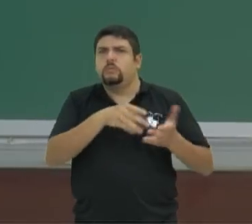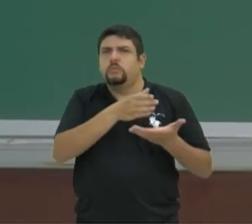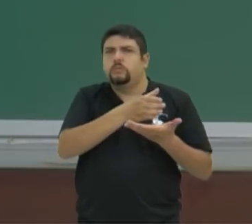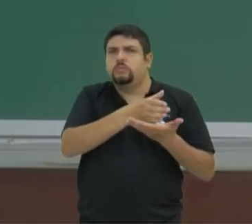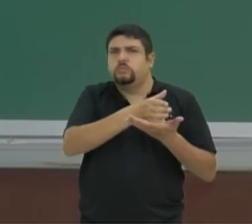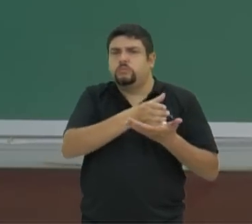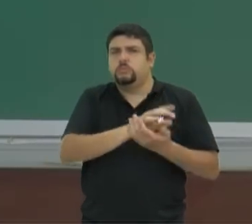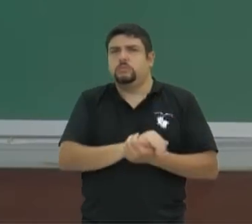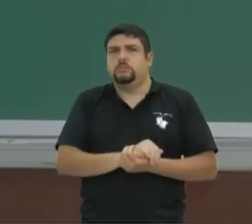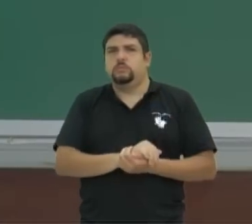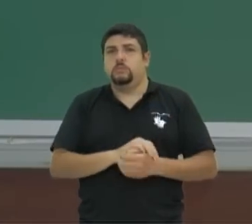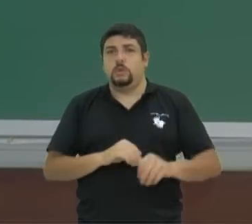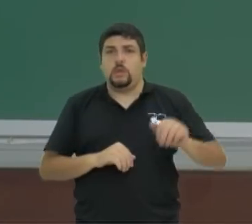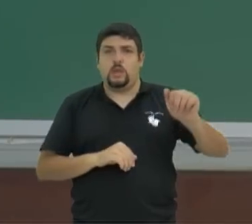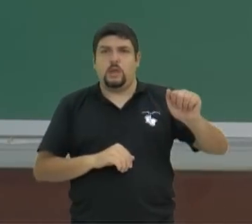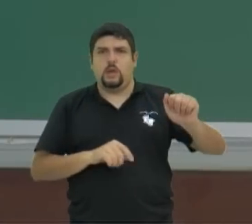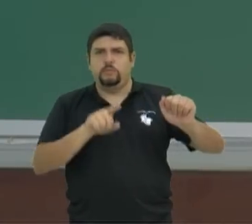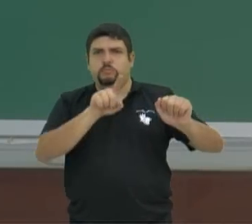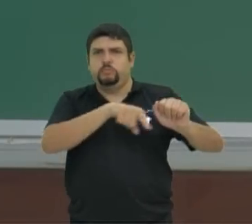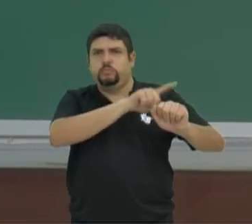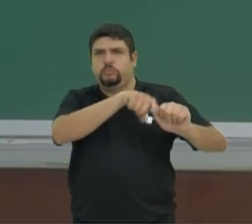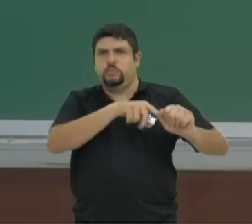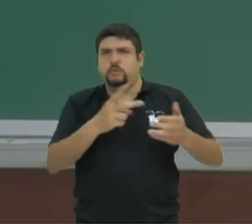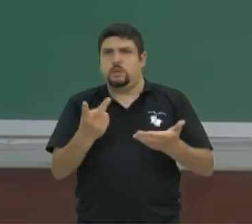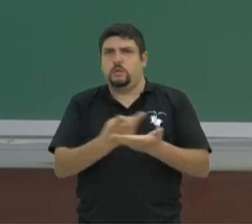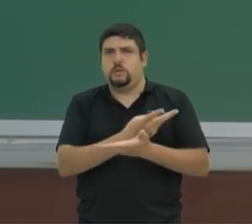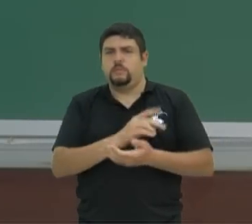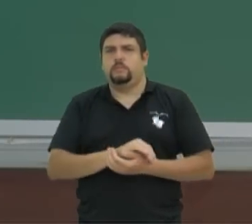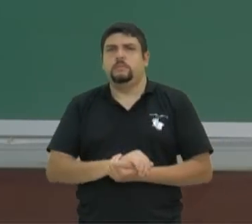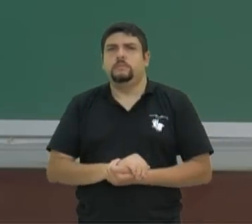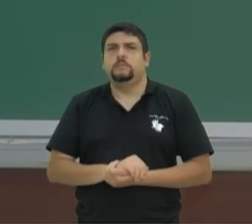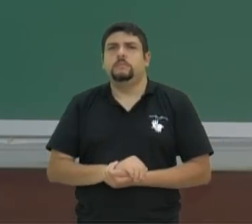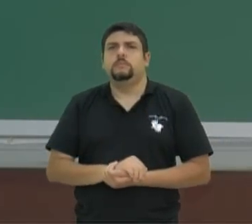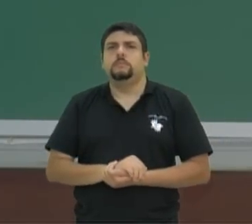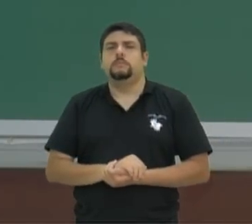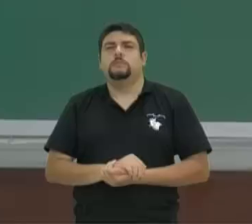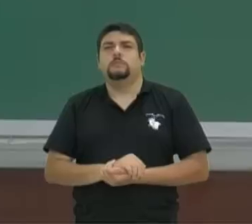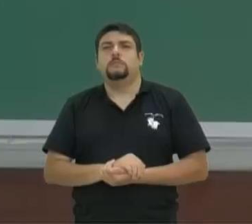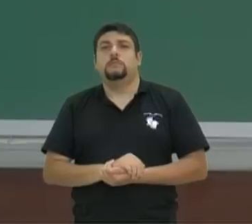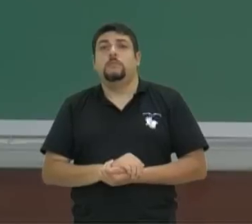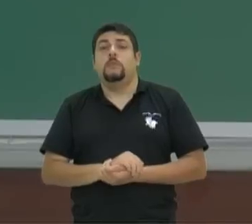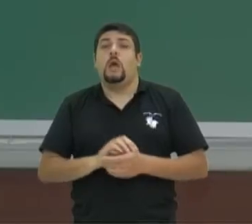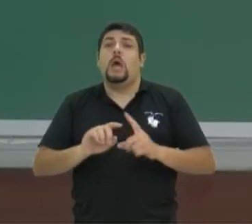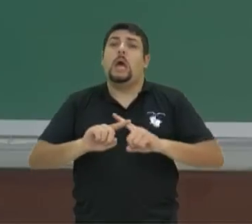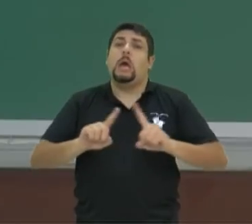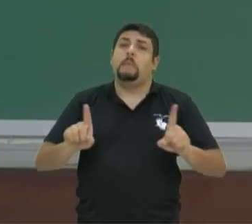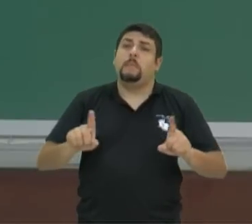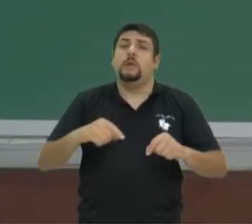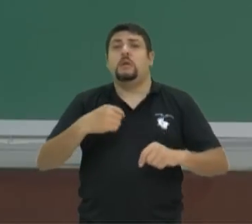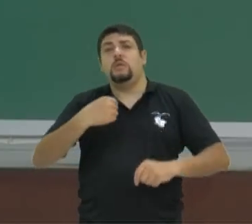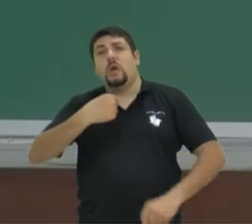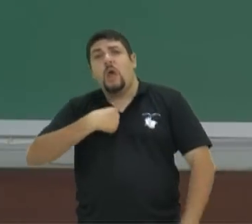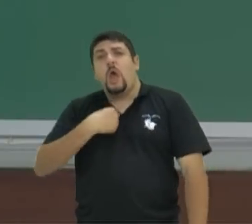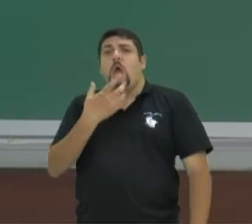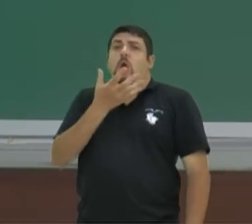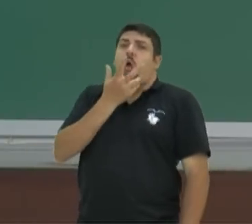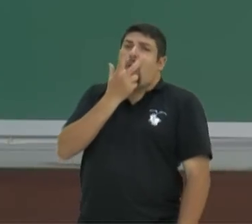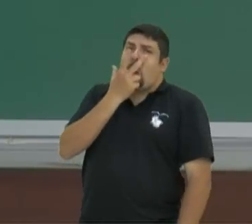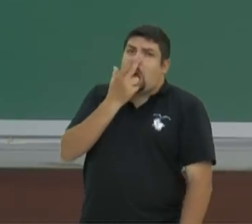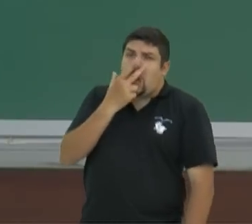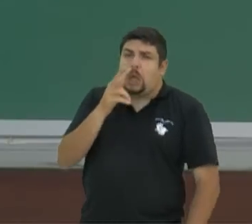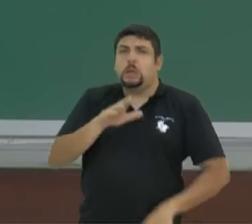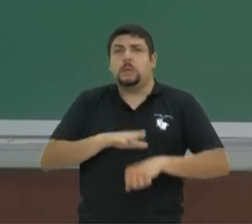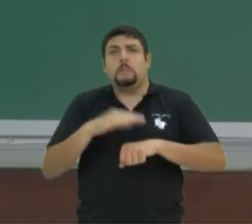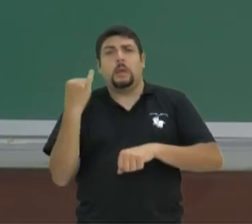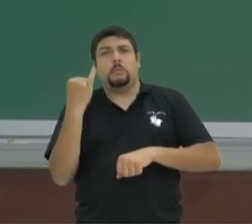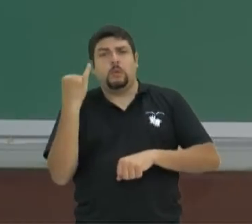a letra A não serve. A letra A está incorreta. Ah, professor, mas eu acho que é a medida mais importante. Tudo bem, você pode, a opinião